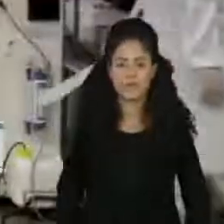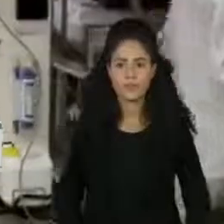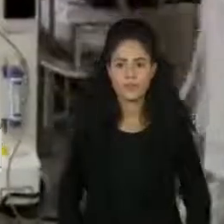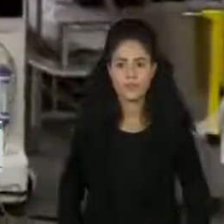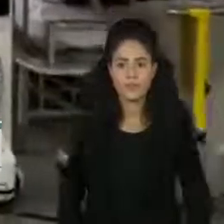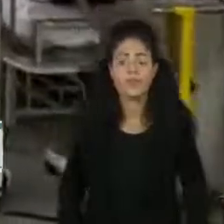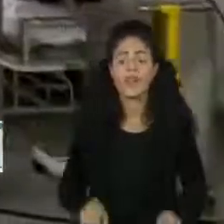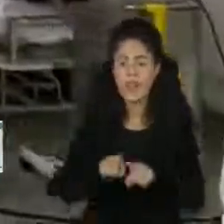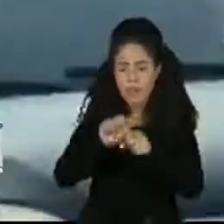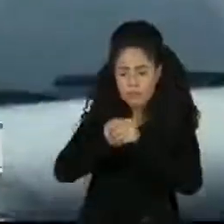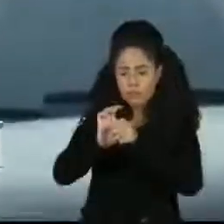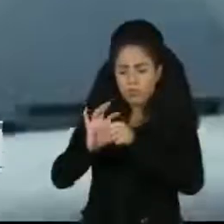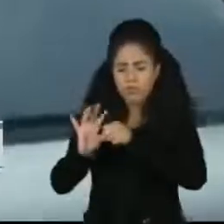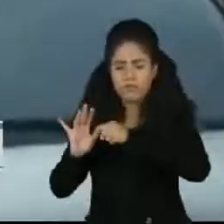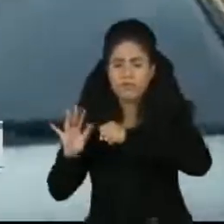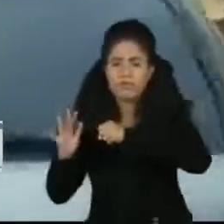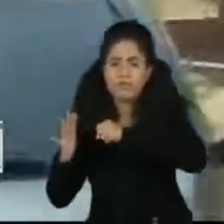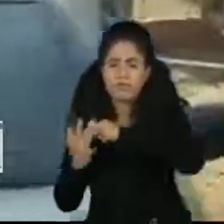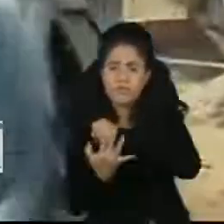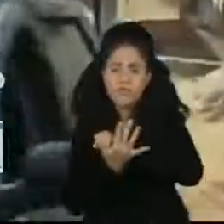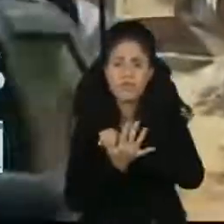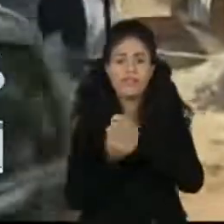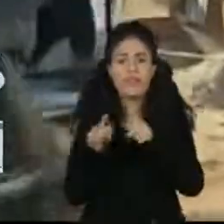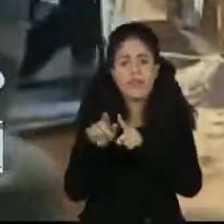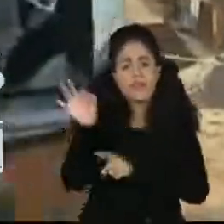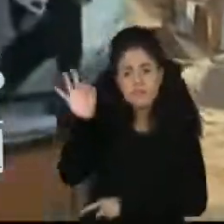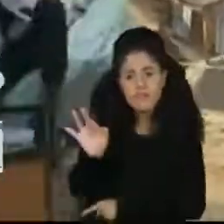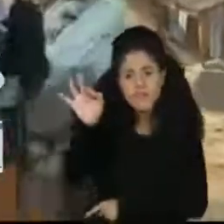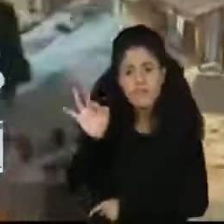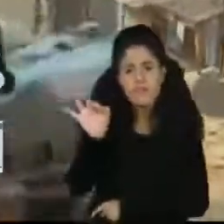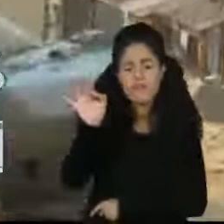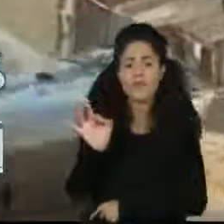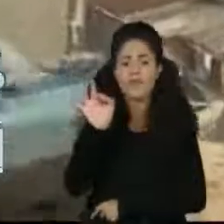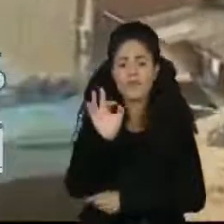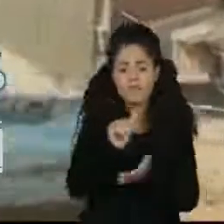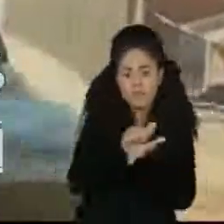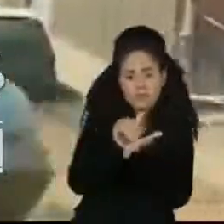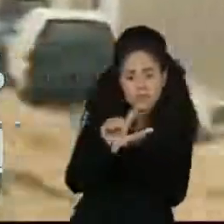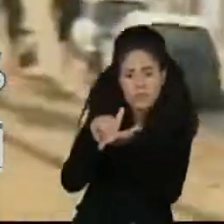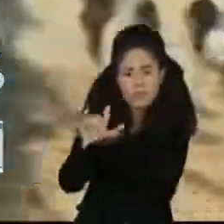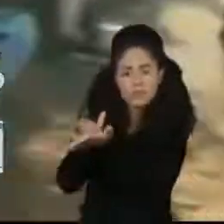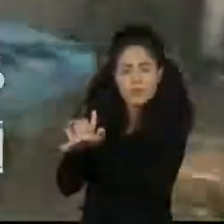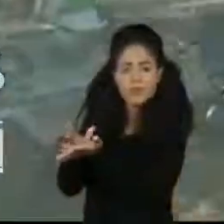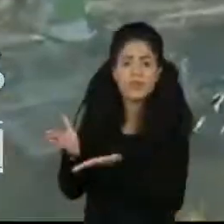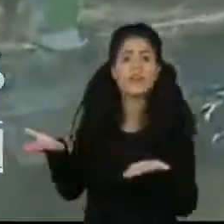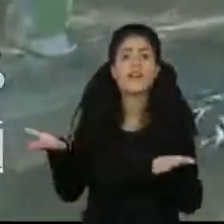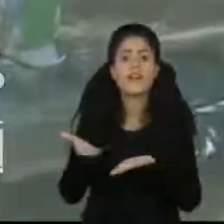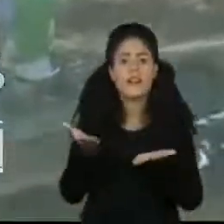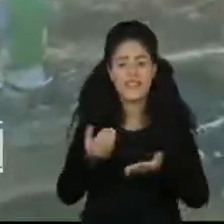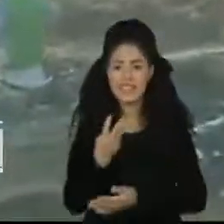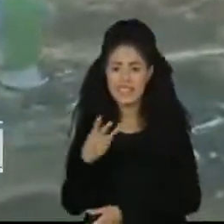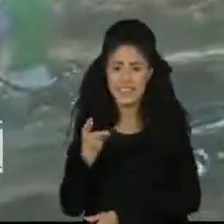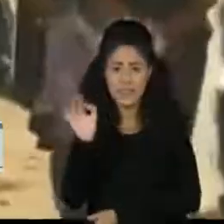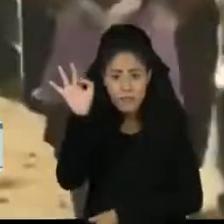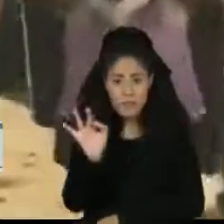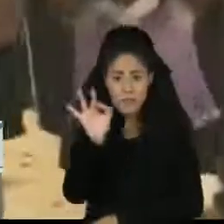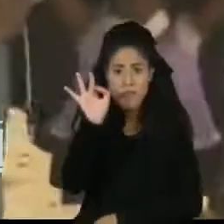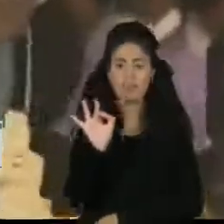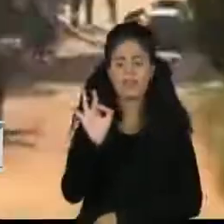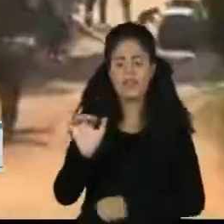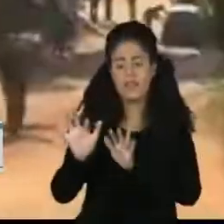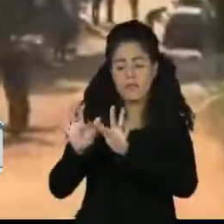mortalidade pelo coronavírus quanto o pecentual de desocupações chegaram a quase trinta por cento